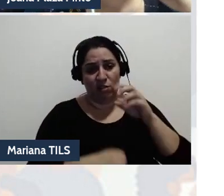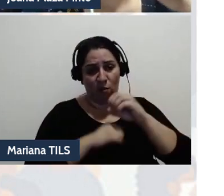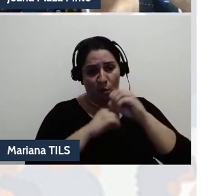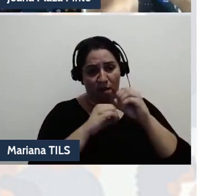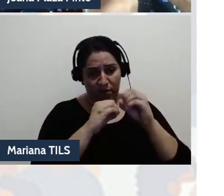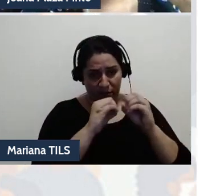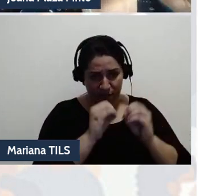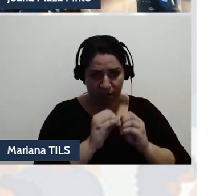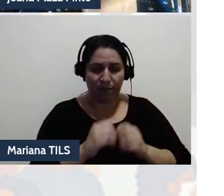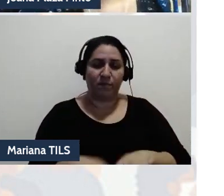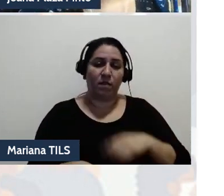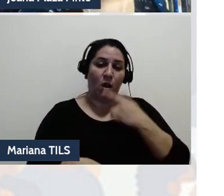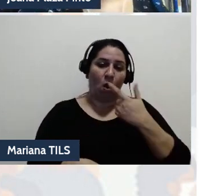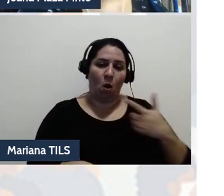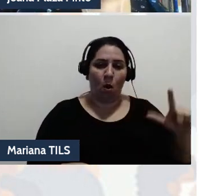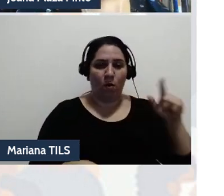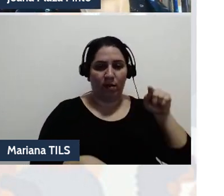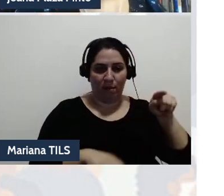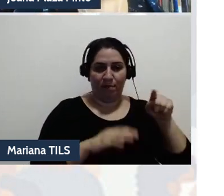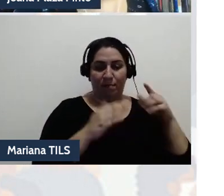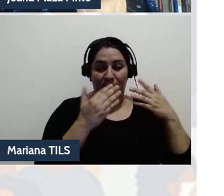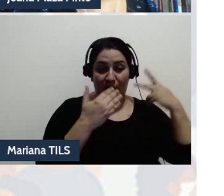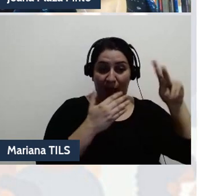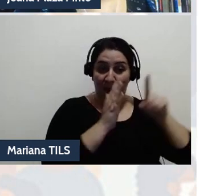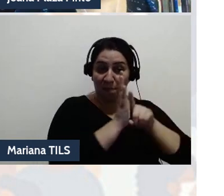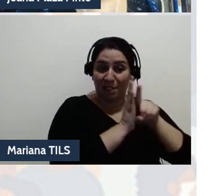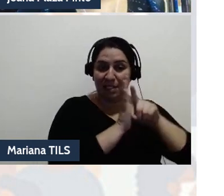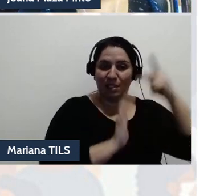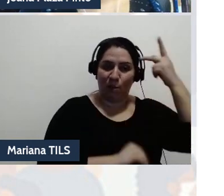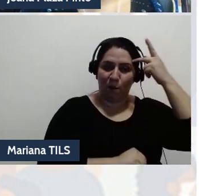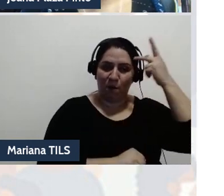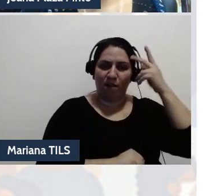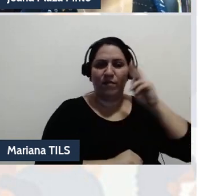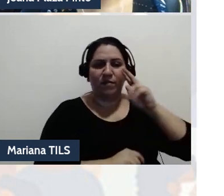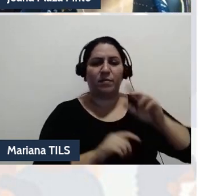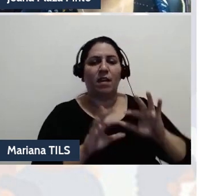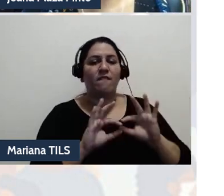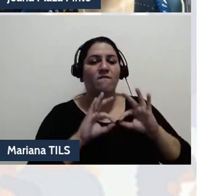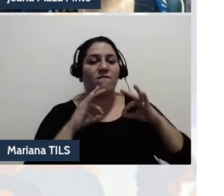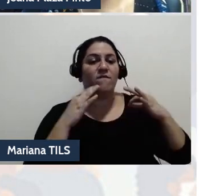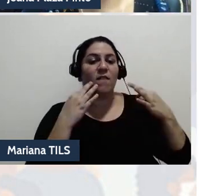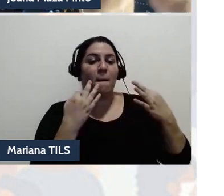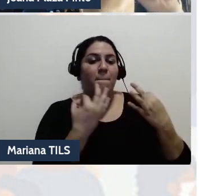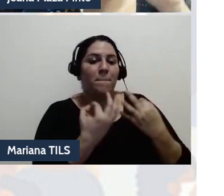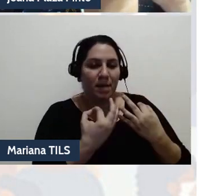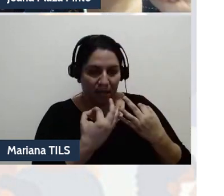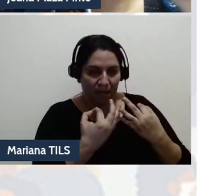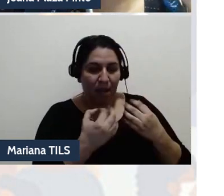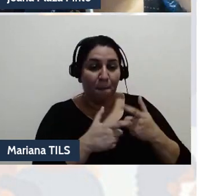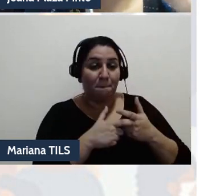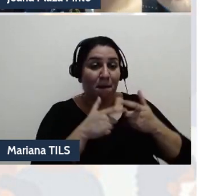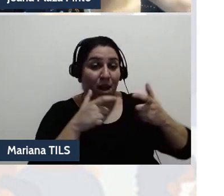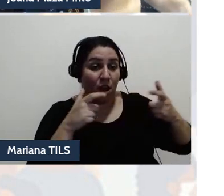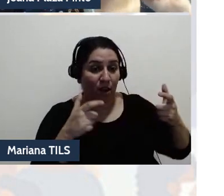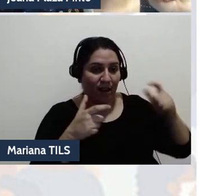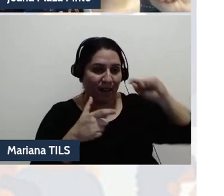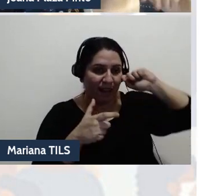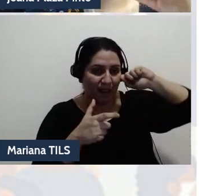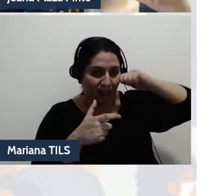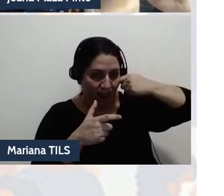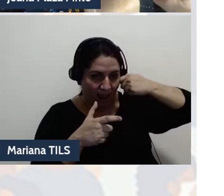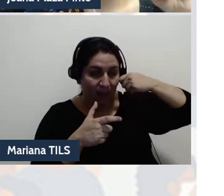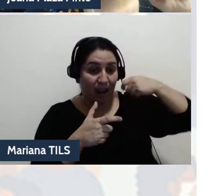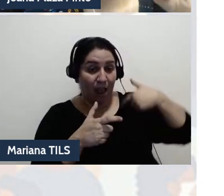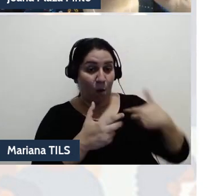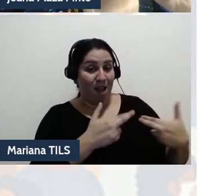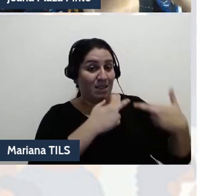da pesquisa do Guelé 10 é que a maioria das pessoas responsáveis pelas famílias negras estavam trabalhando presencialmente desde o início da pandemia, e